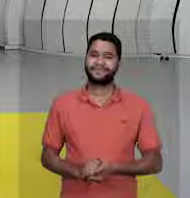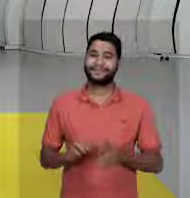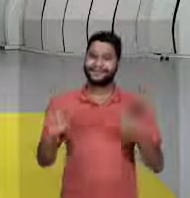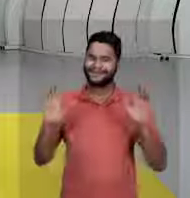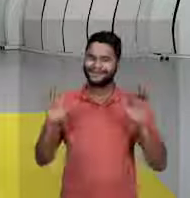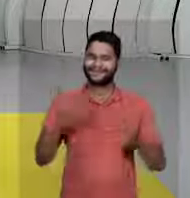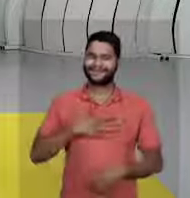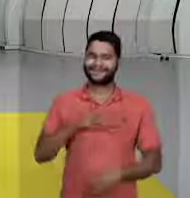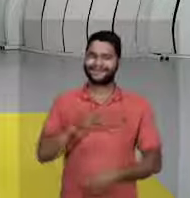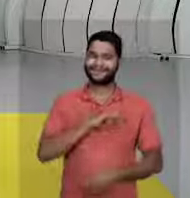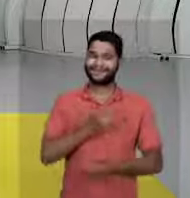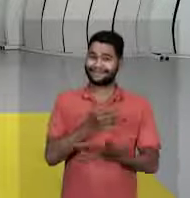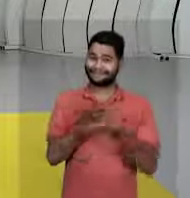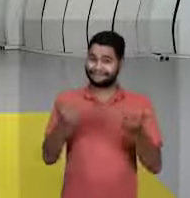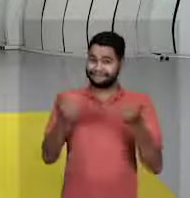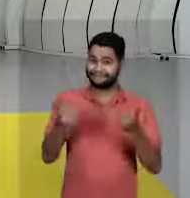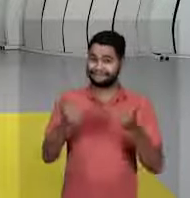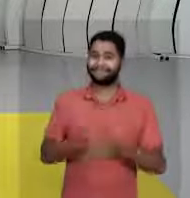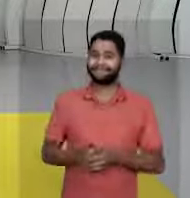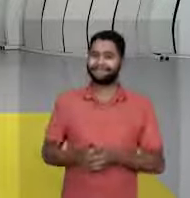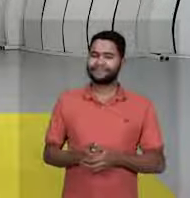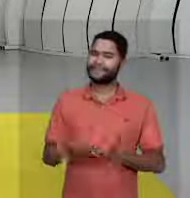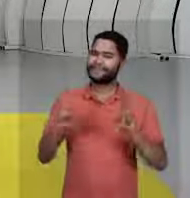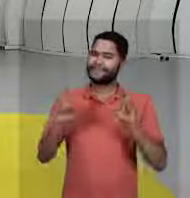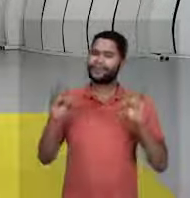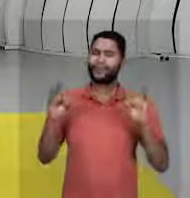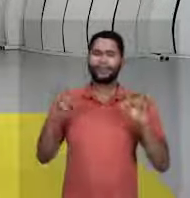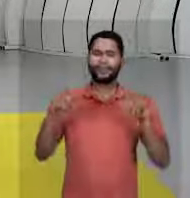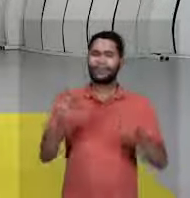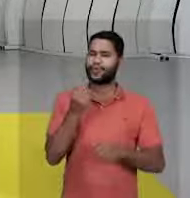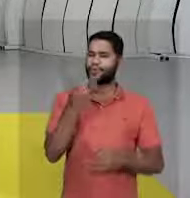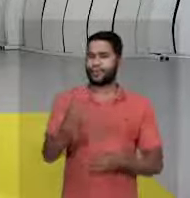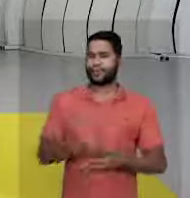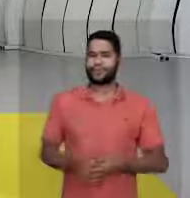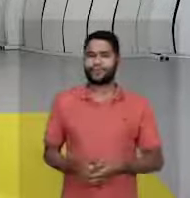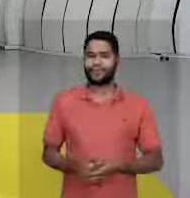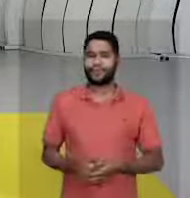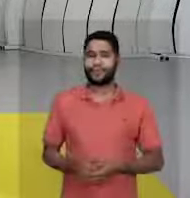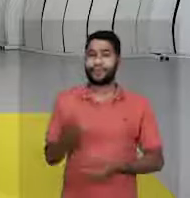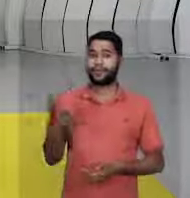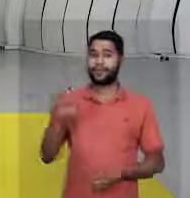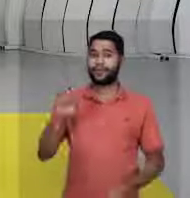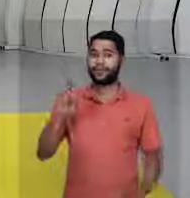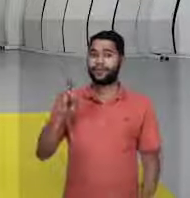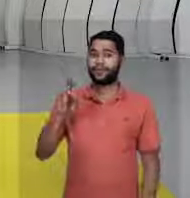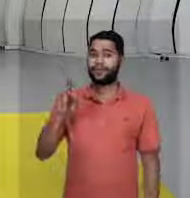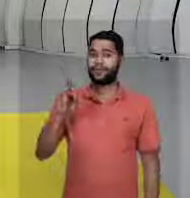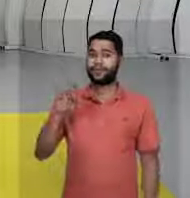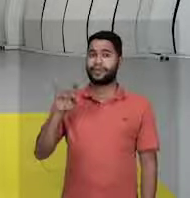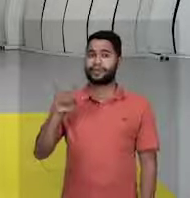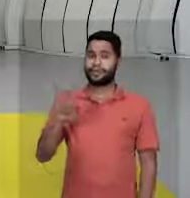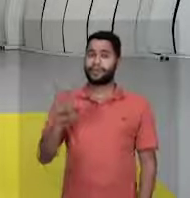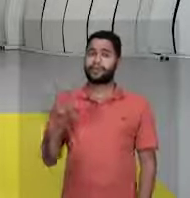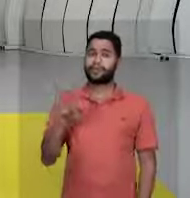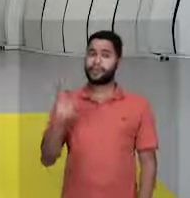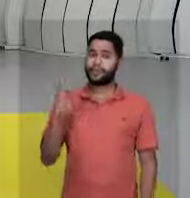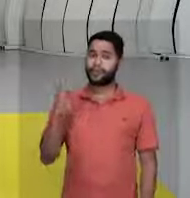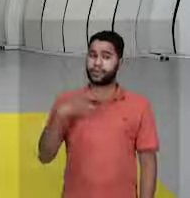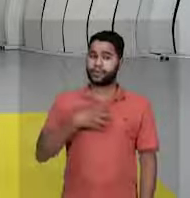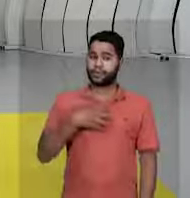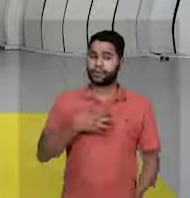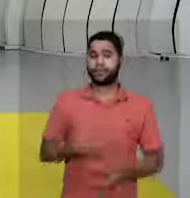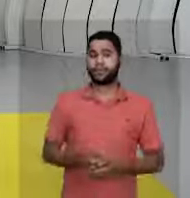Olá, meus amores, tudo bem com vocês? Espero que estejam todos bem. Meu nome é Eurípia, eu sou professora de Biologia e